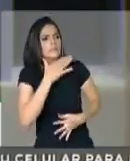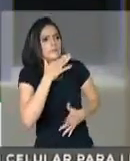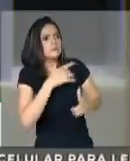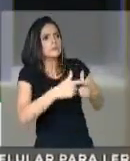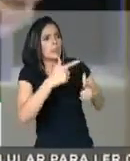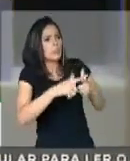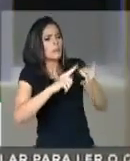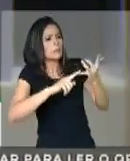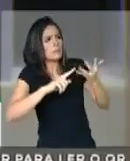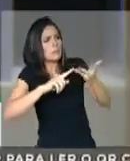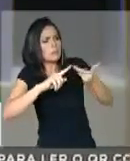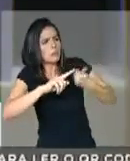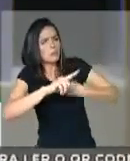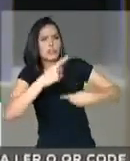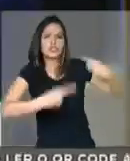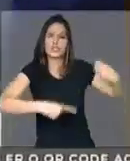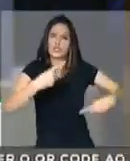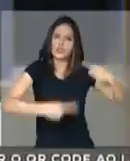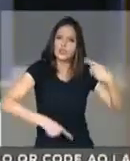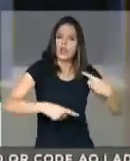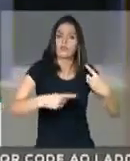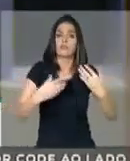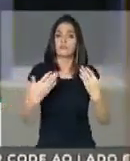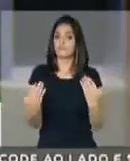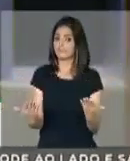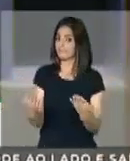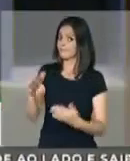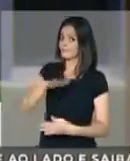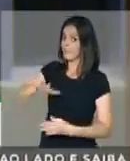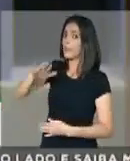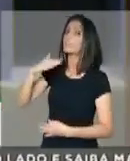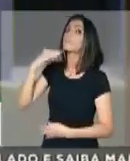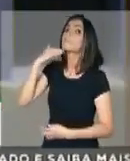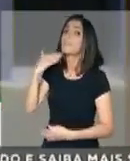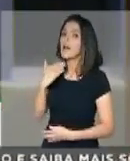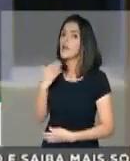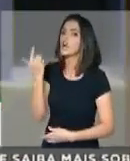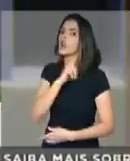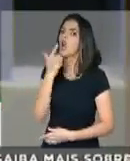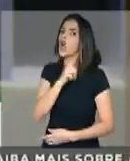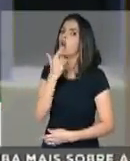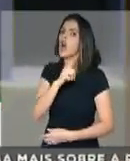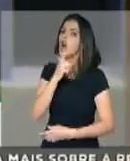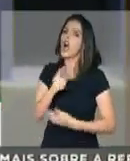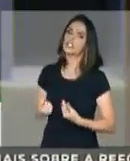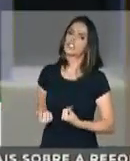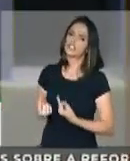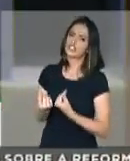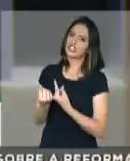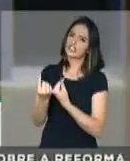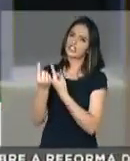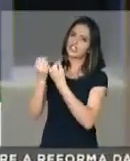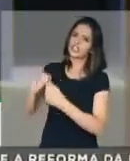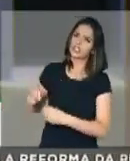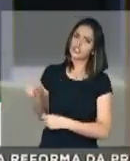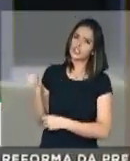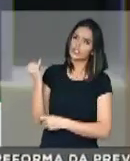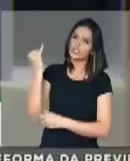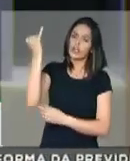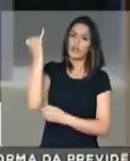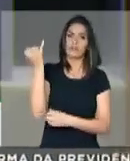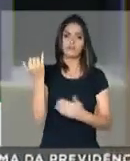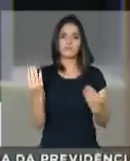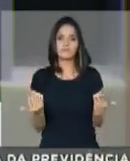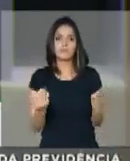passa, com toda essa discussão, os bancos continuam tirando mais, e o relatório